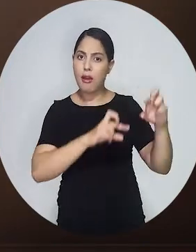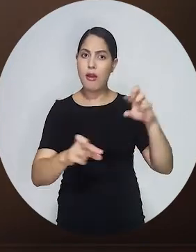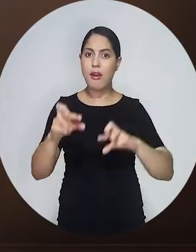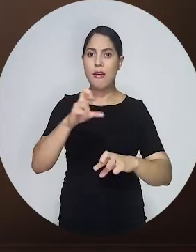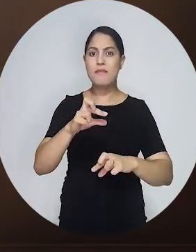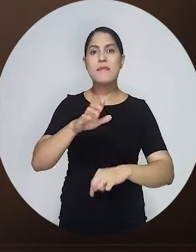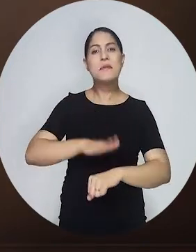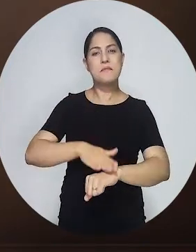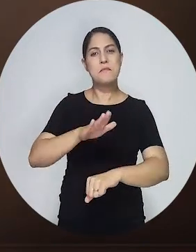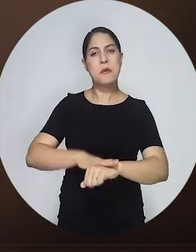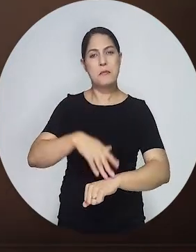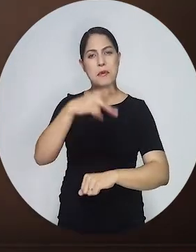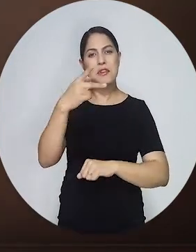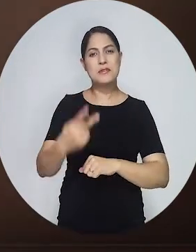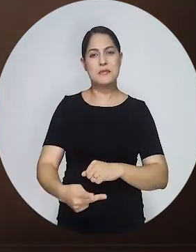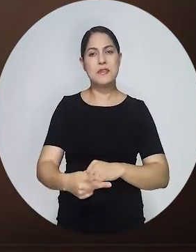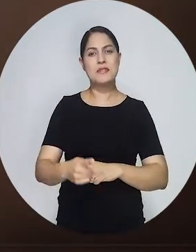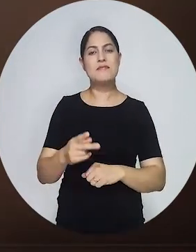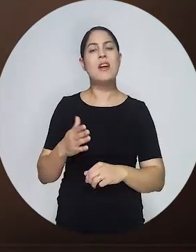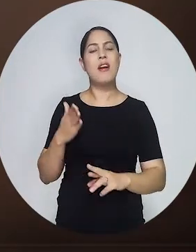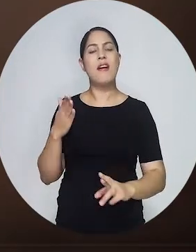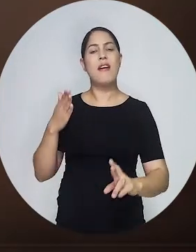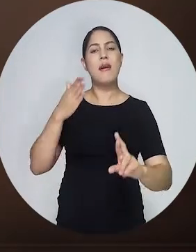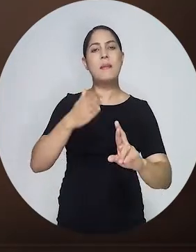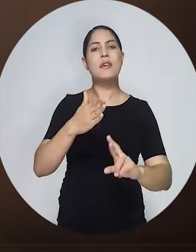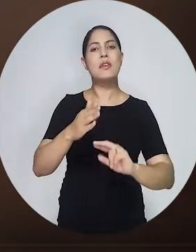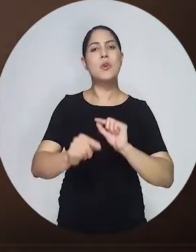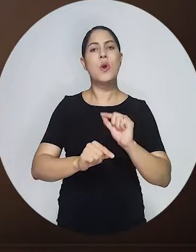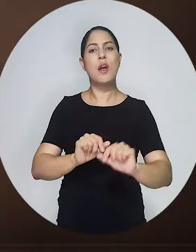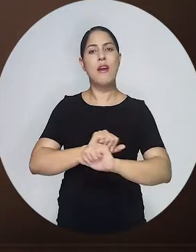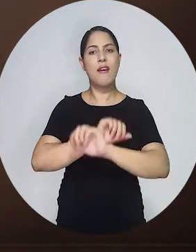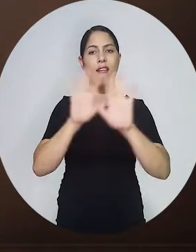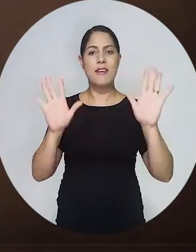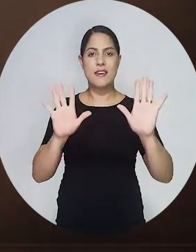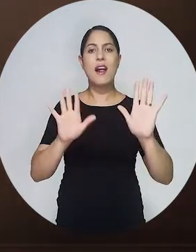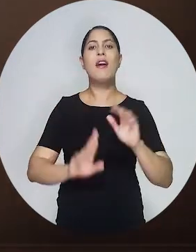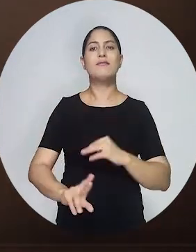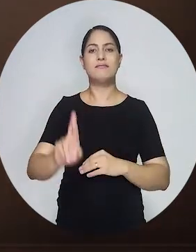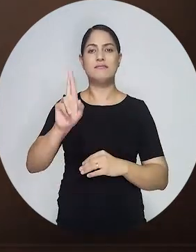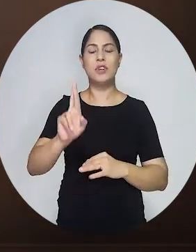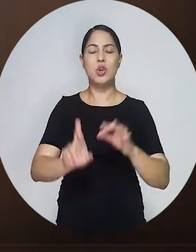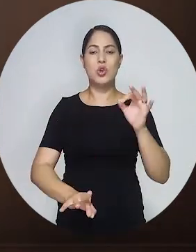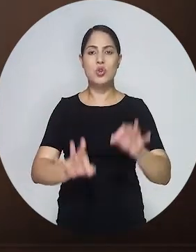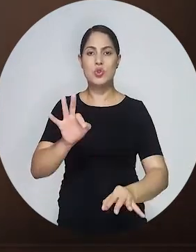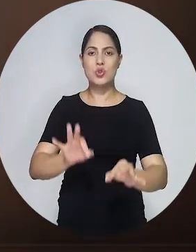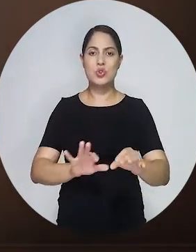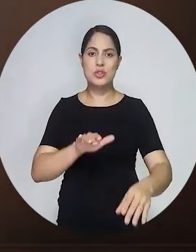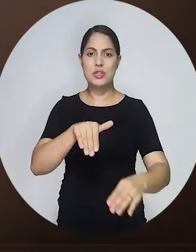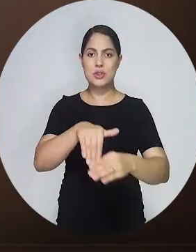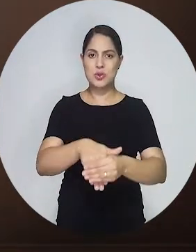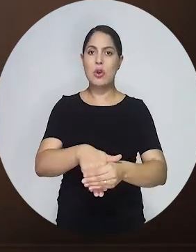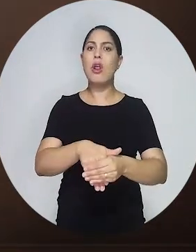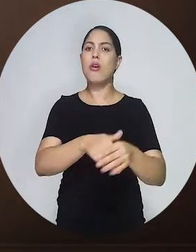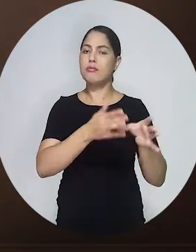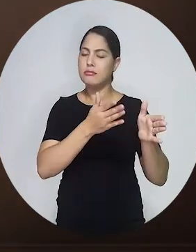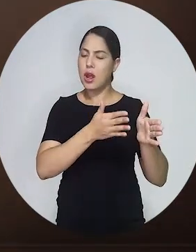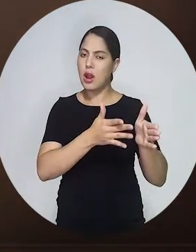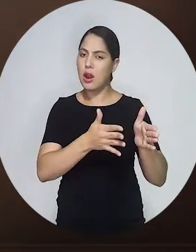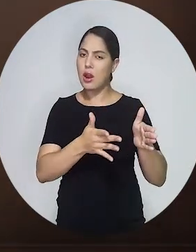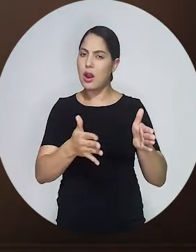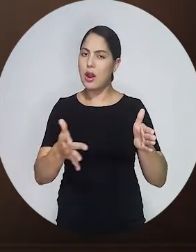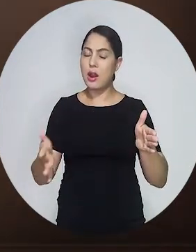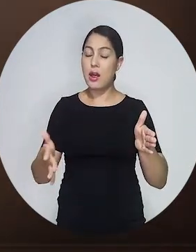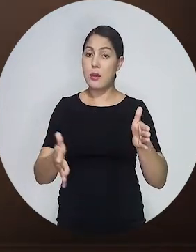das eleições. Este momento é representativo do rigor e do equilíbrio com que as eleições estão sendo conduzidas pela